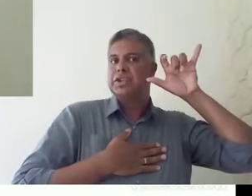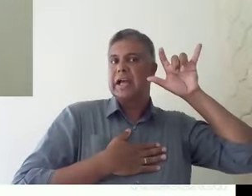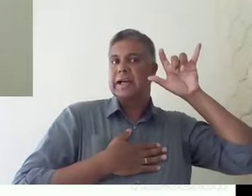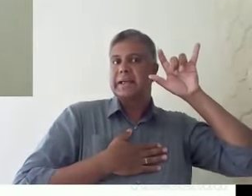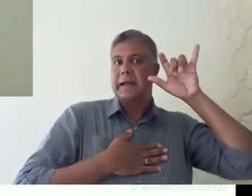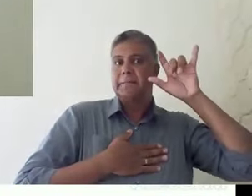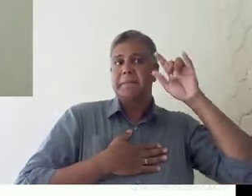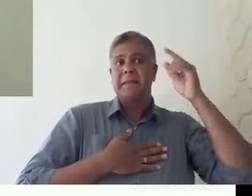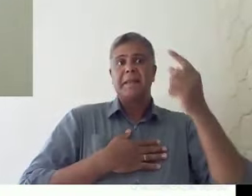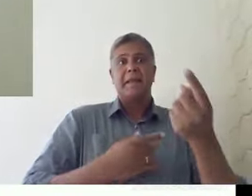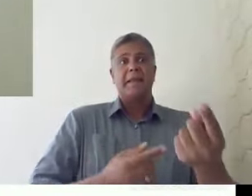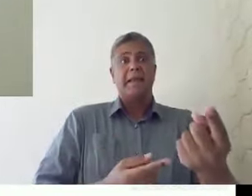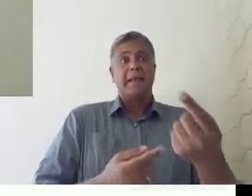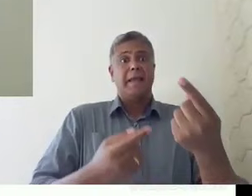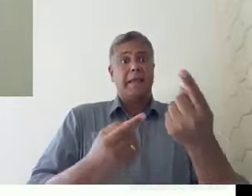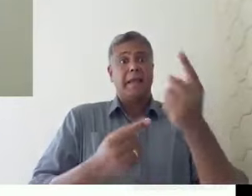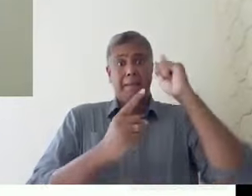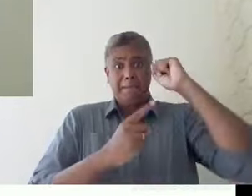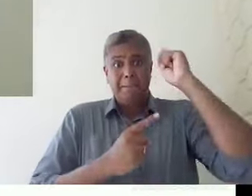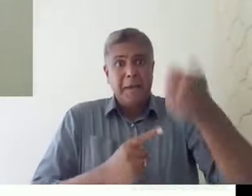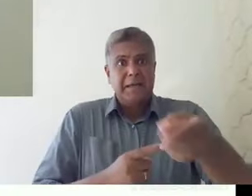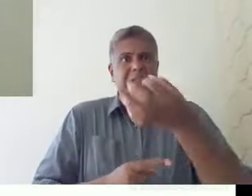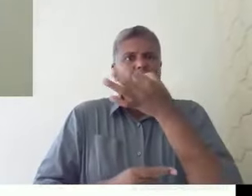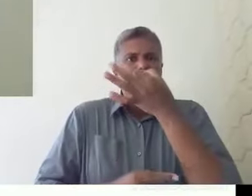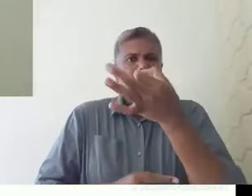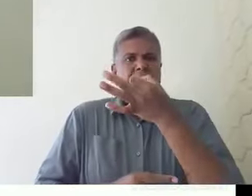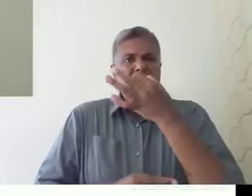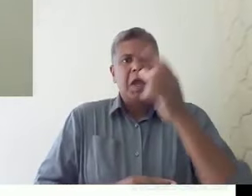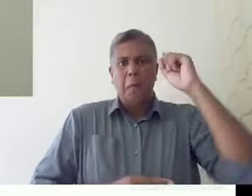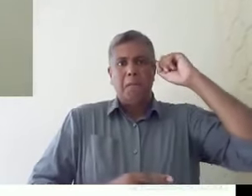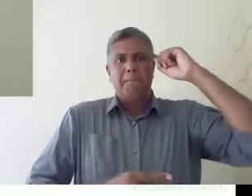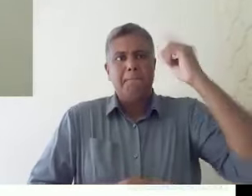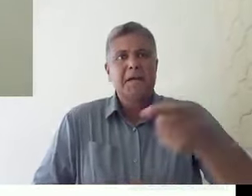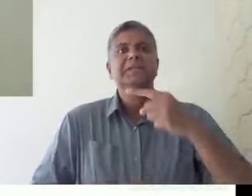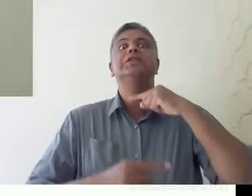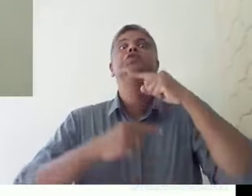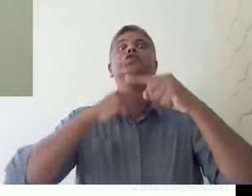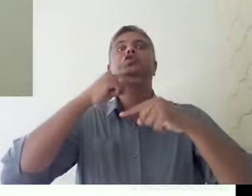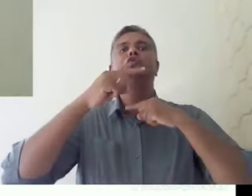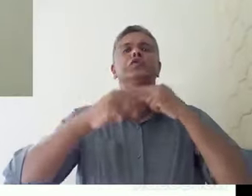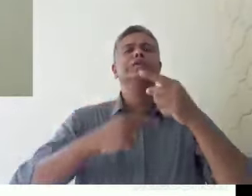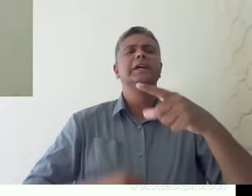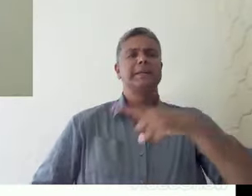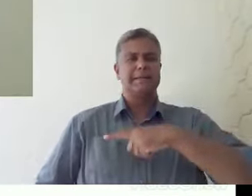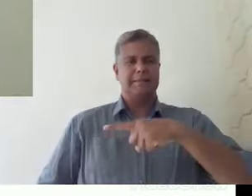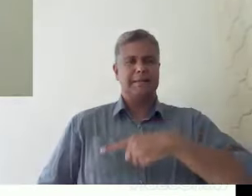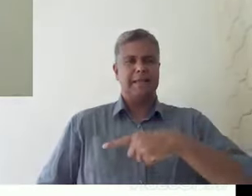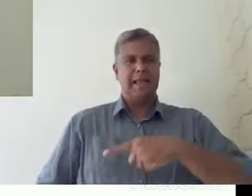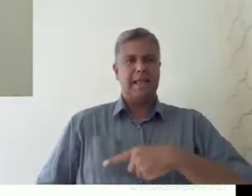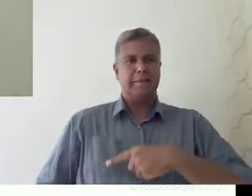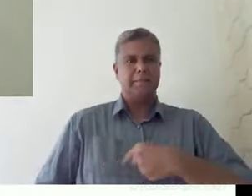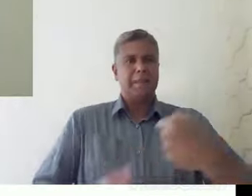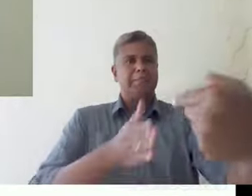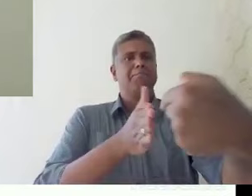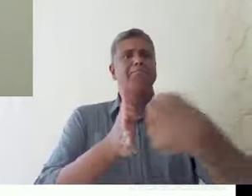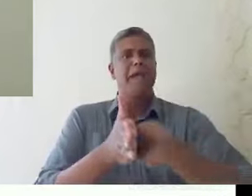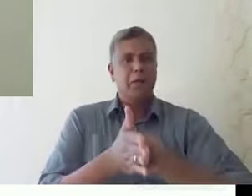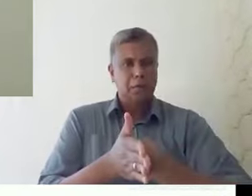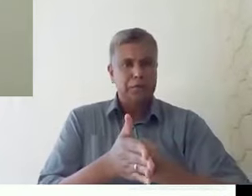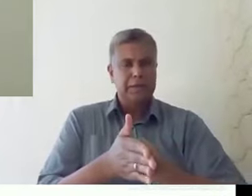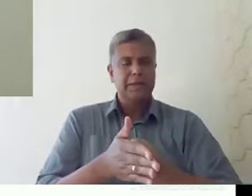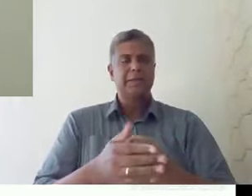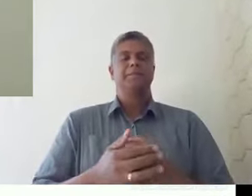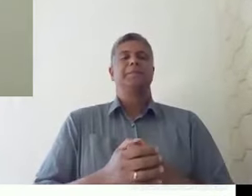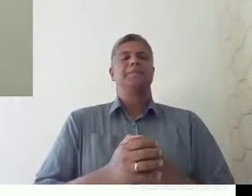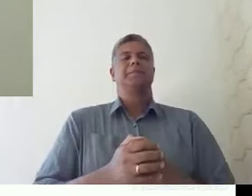meu Instagram para vocês me mandarem mensagem com qualquer dúvida que vocês tiverem com relação a esta